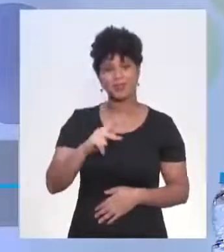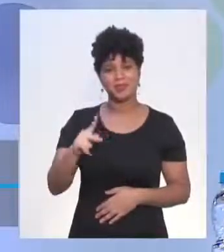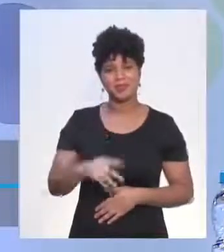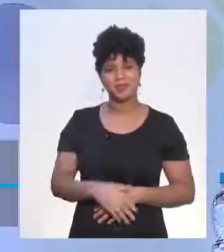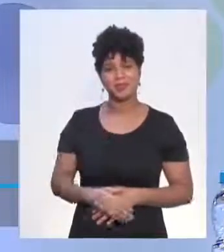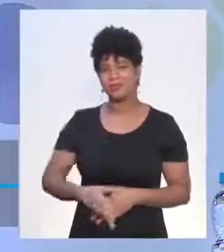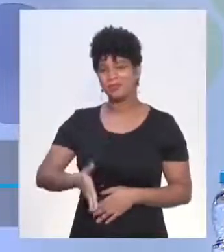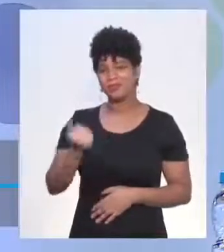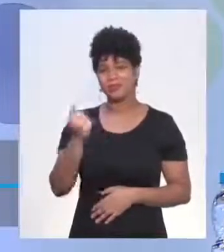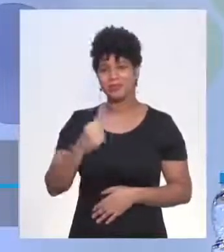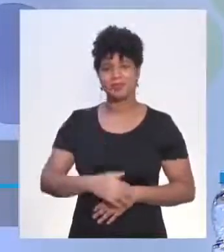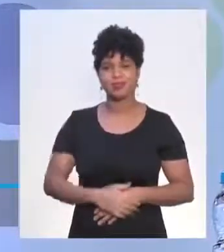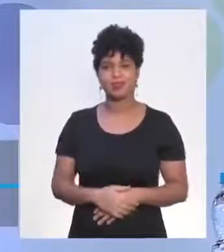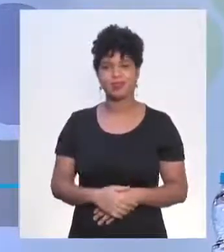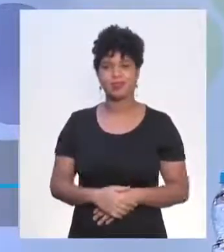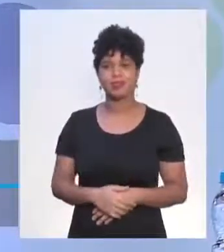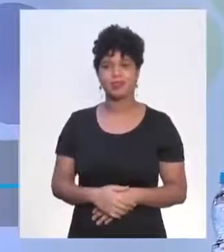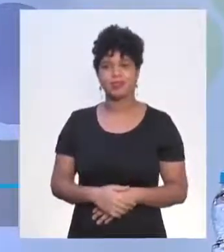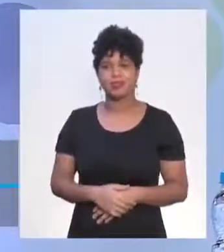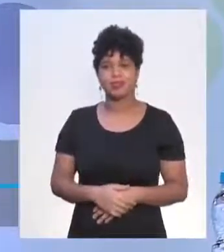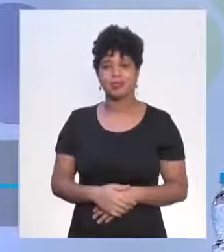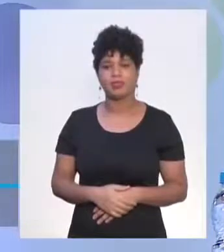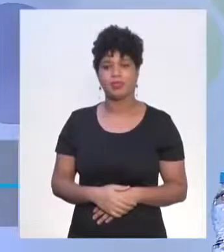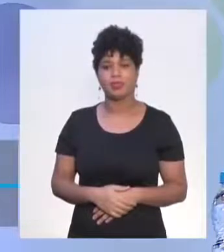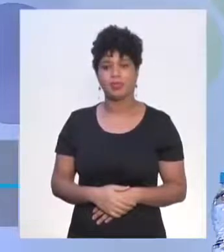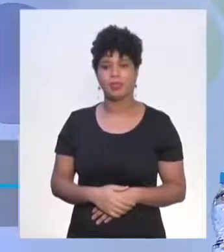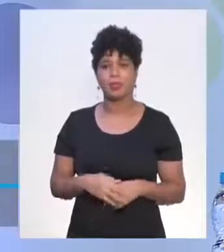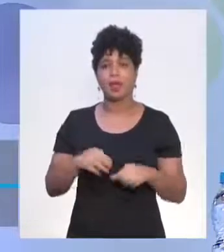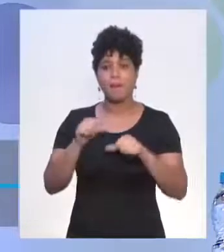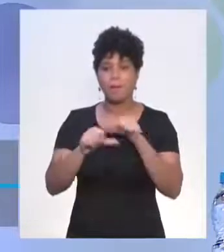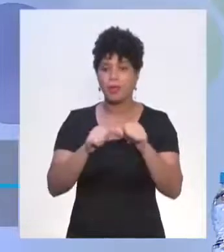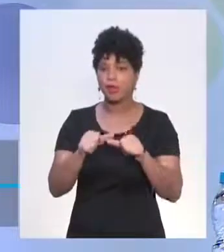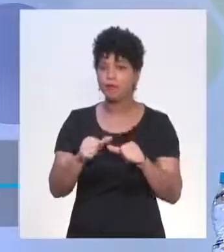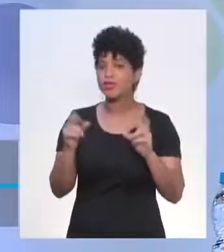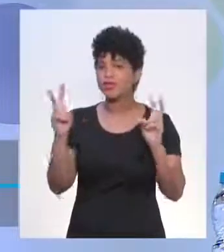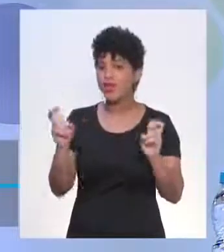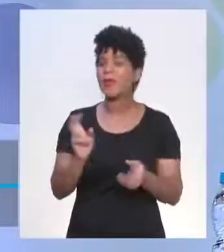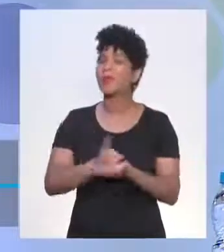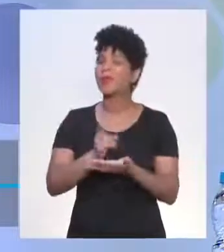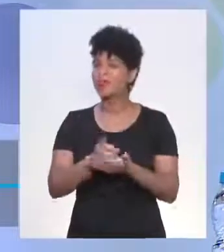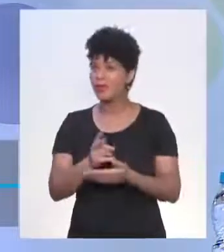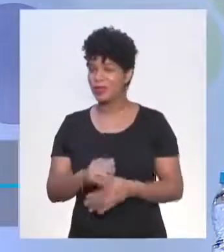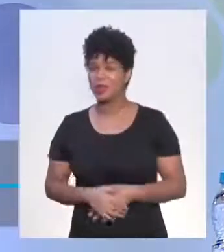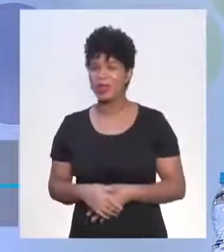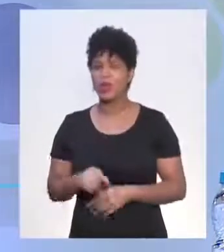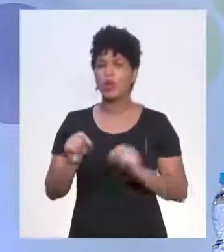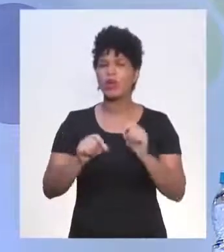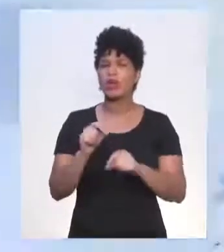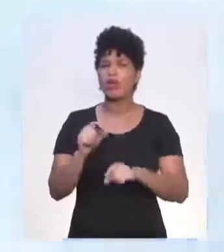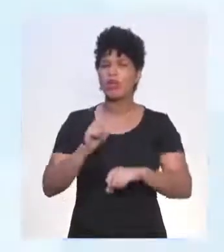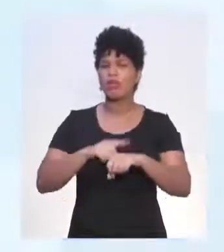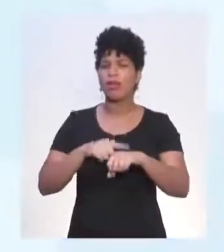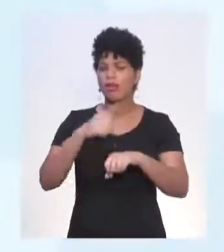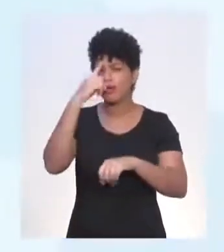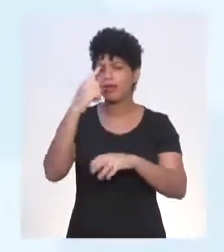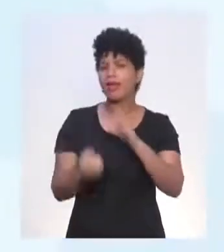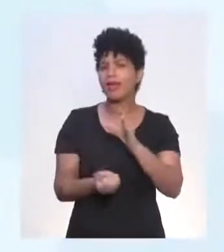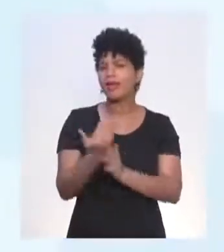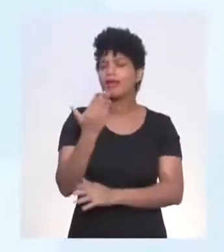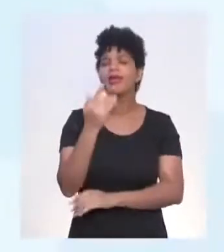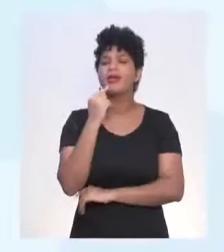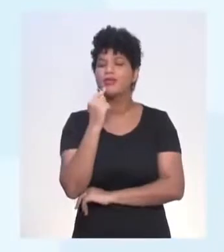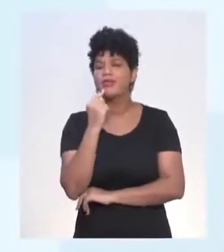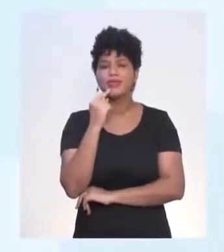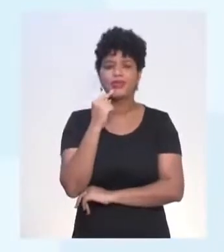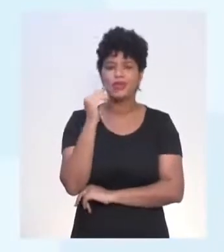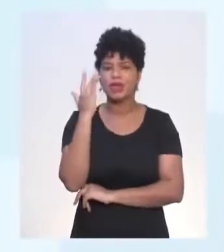estão lá turma e agora mudando de assunto no mesmo assunto por quê que improvisar pensando dentro